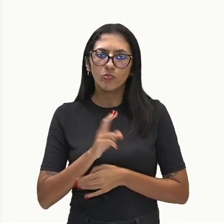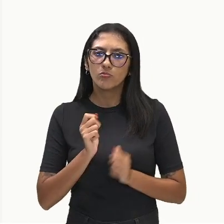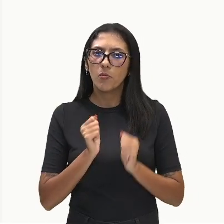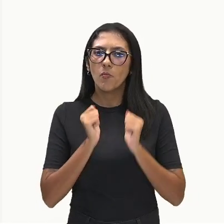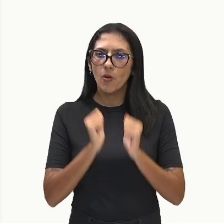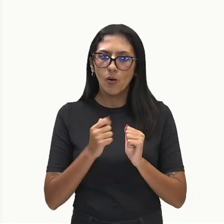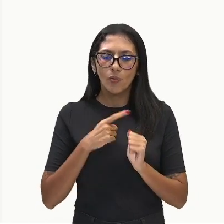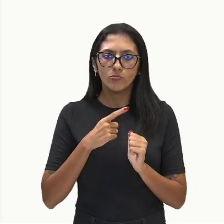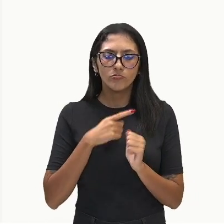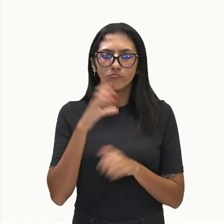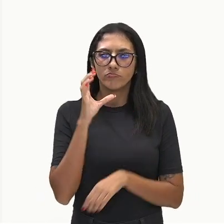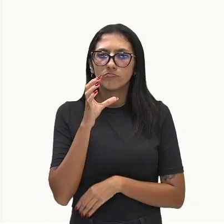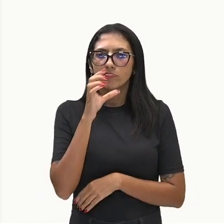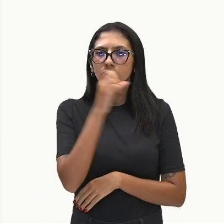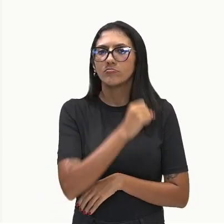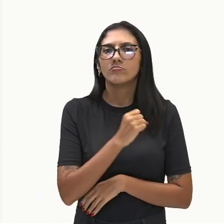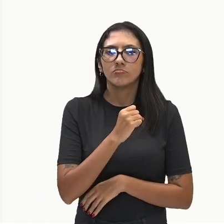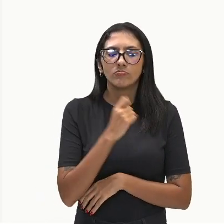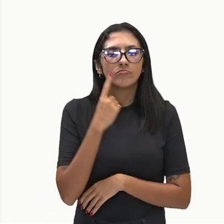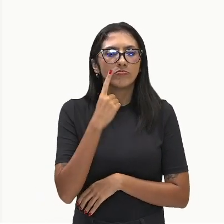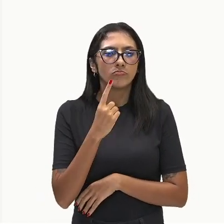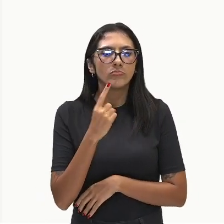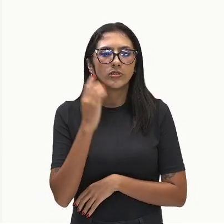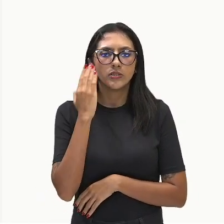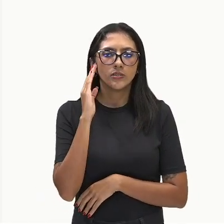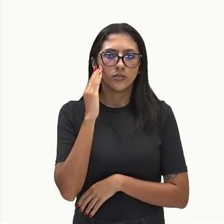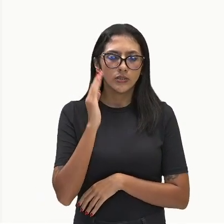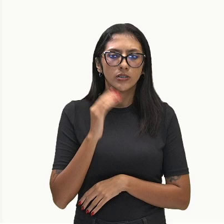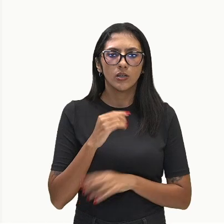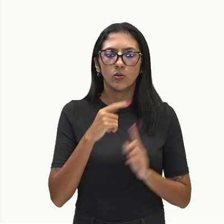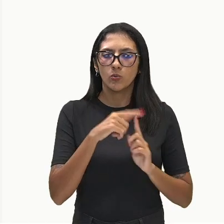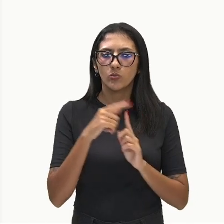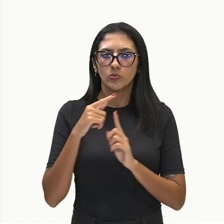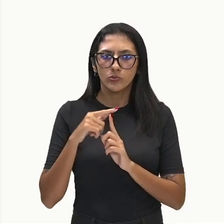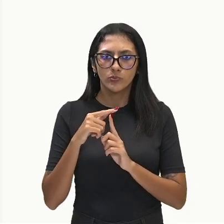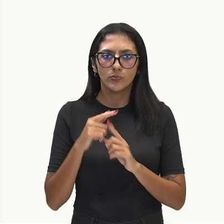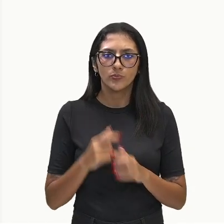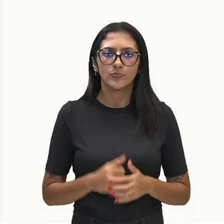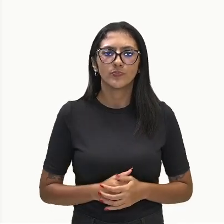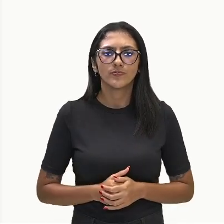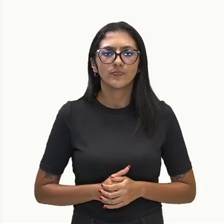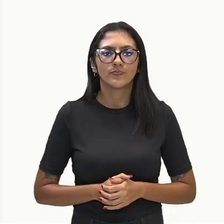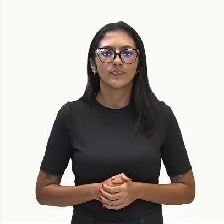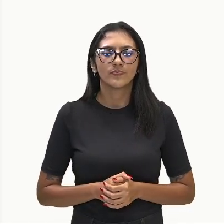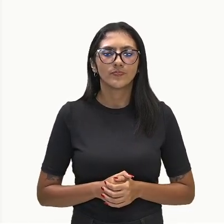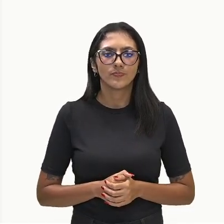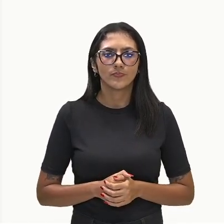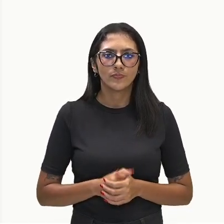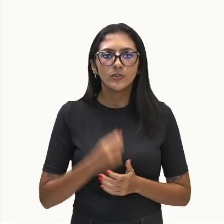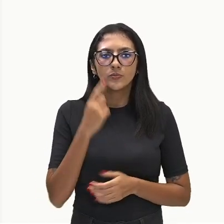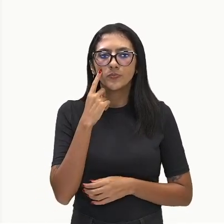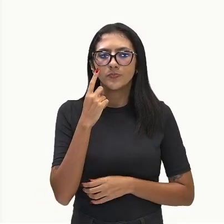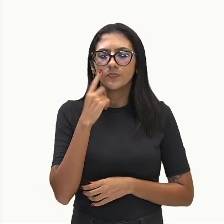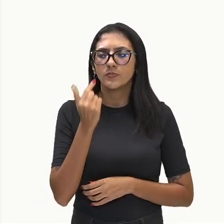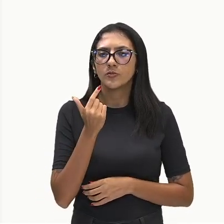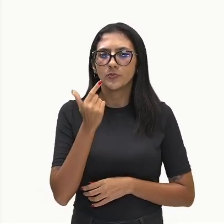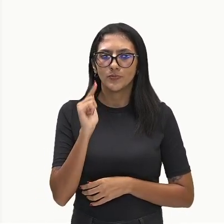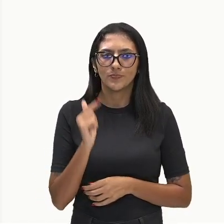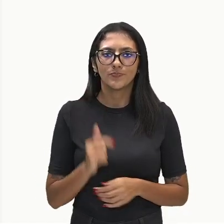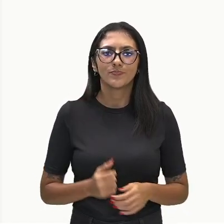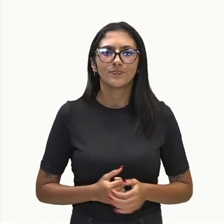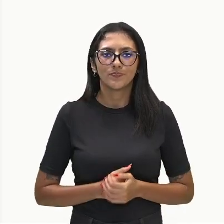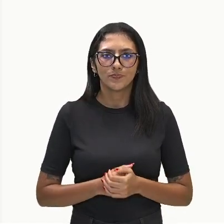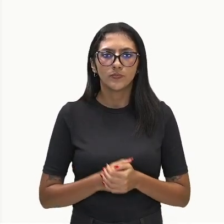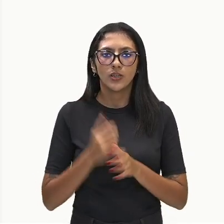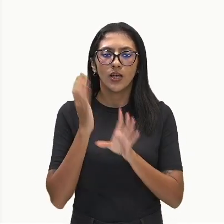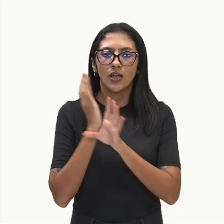direto de cara aí qual o valor que a gente está procurando. Vejam essa outra questão. Calcule a altura